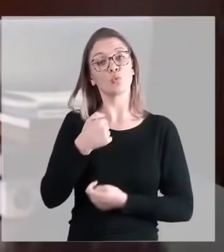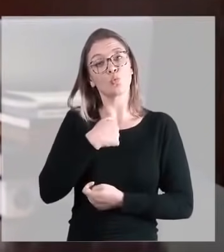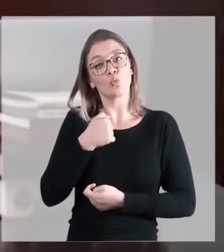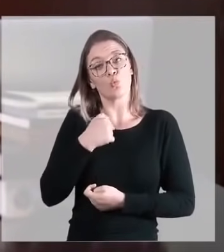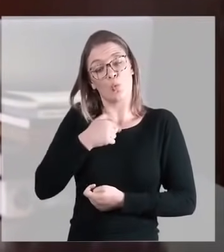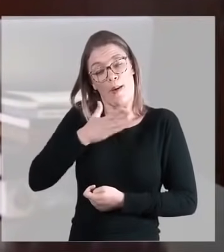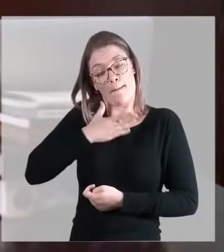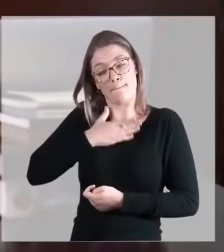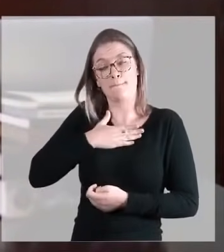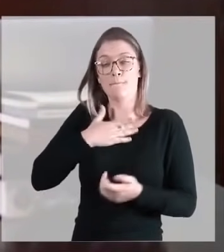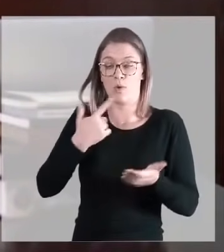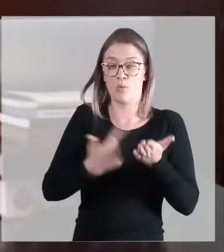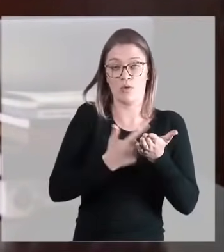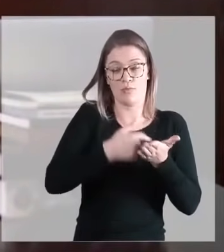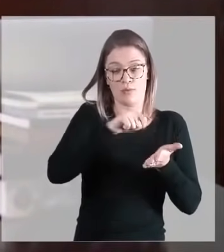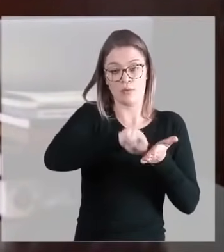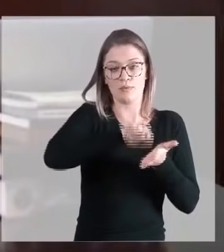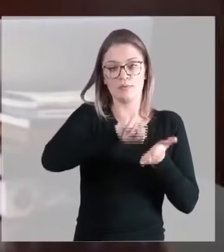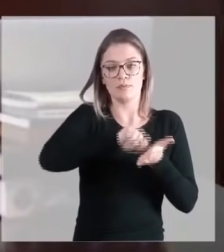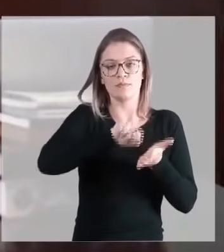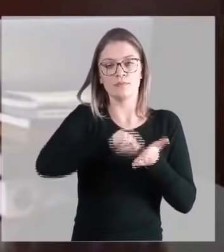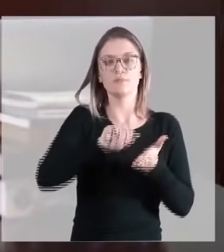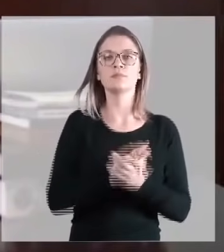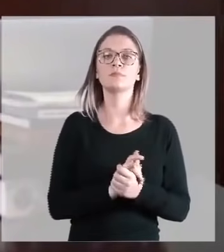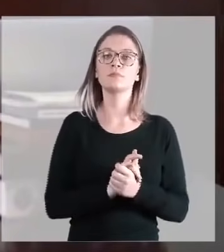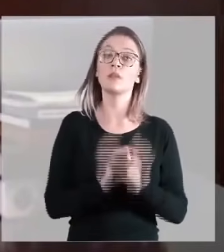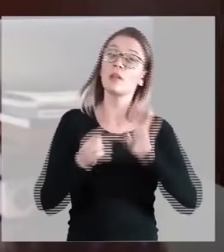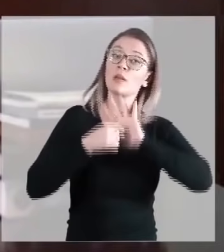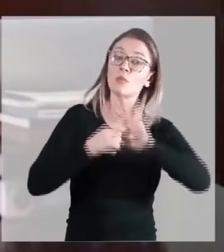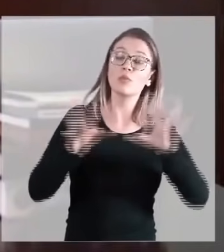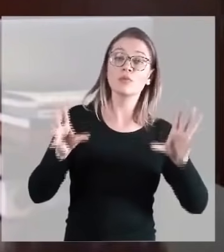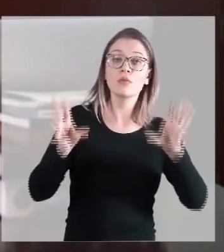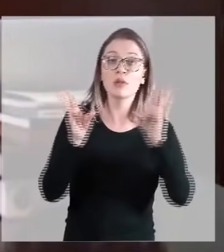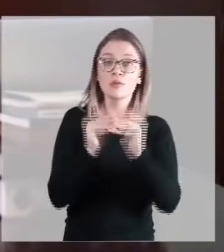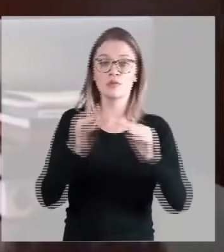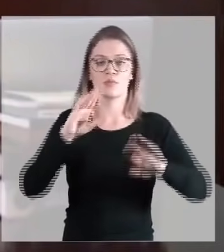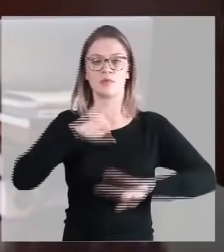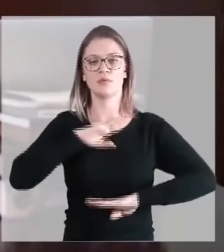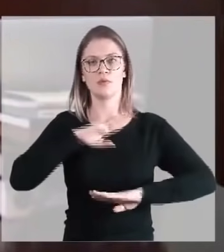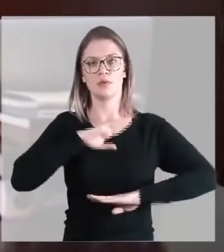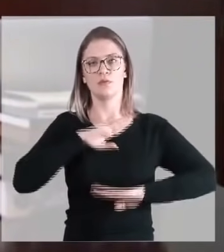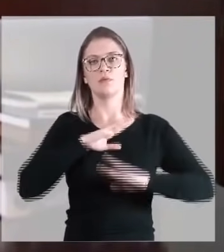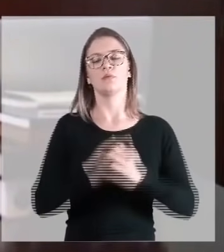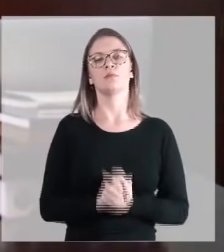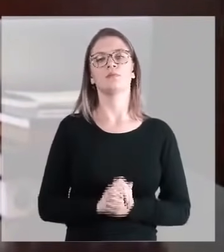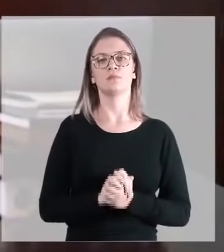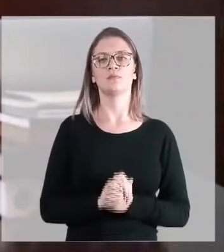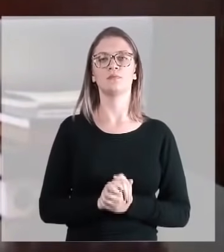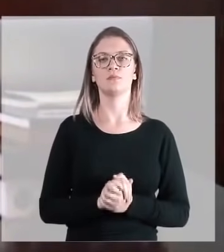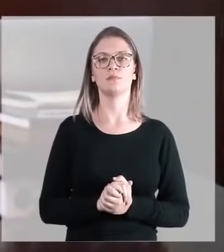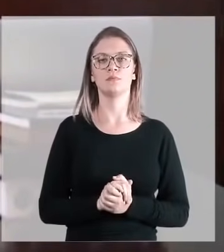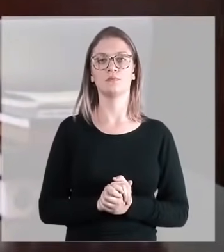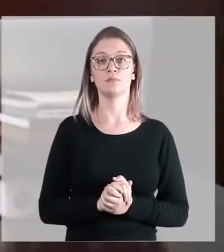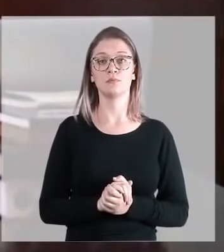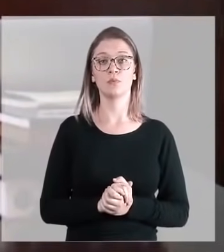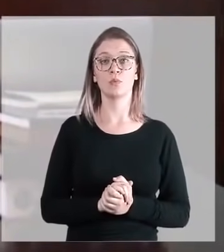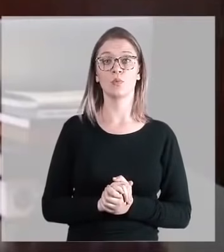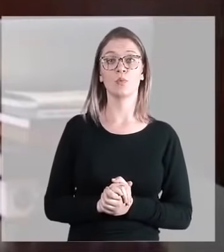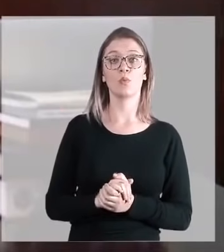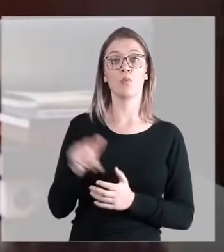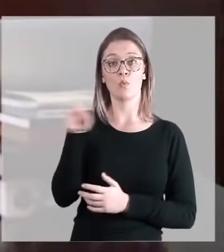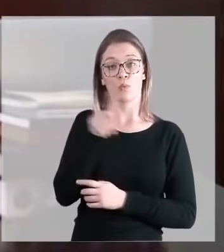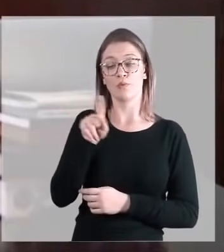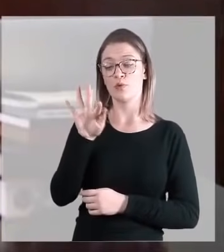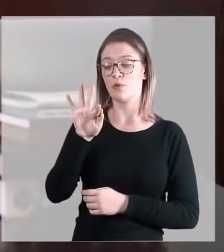né? Que traz um dos melhores resumos sobre esse episódio. Um do professor Felipe Neri Martins